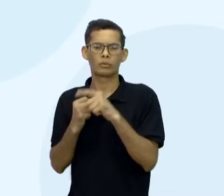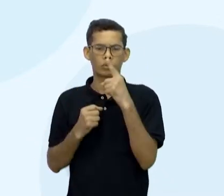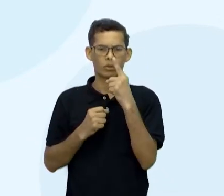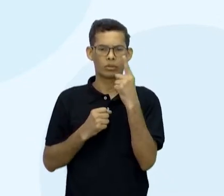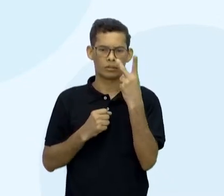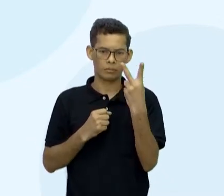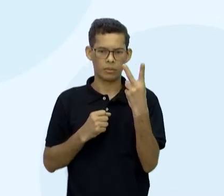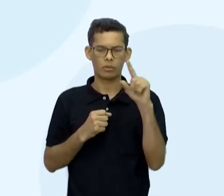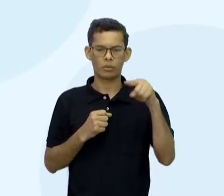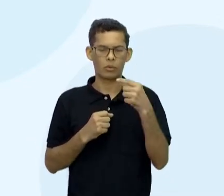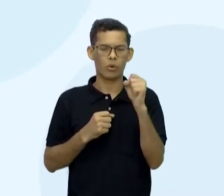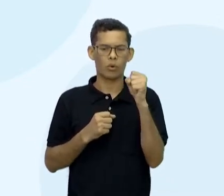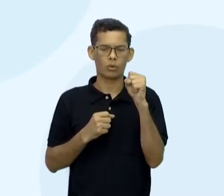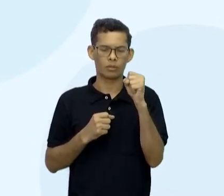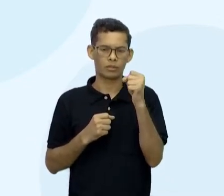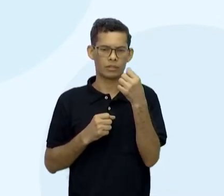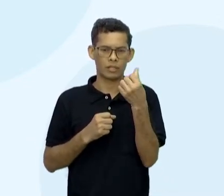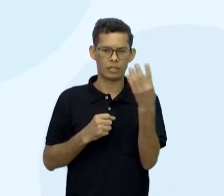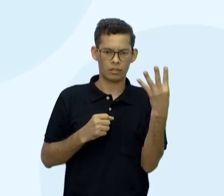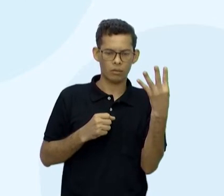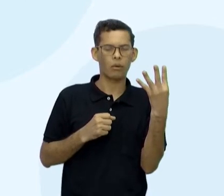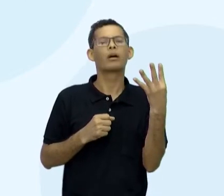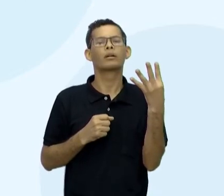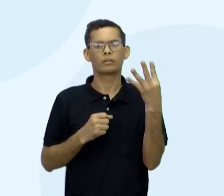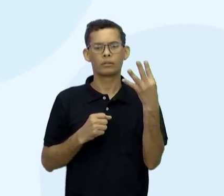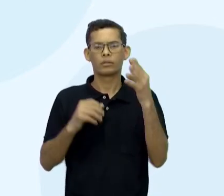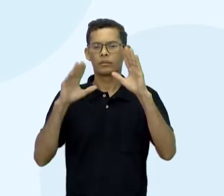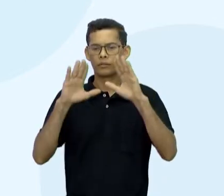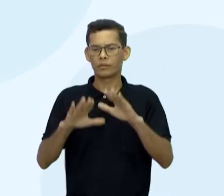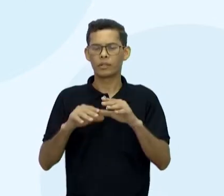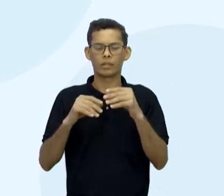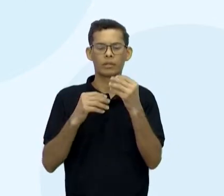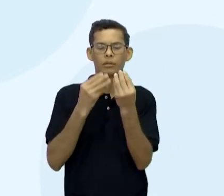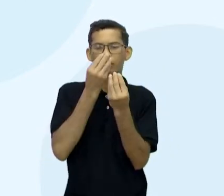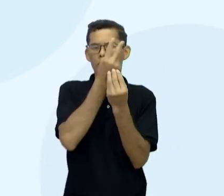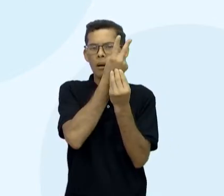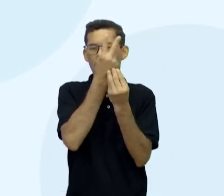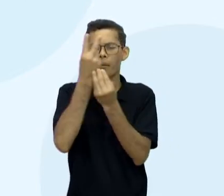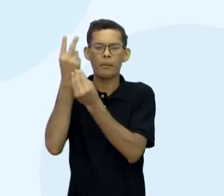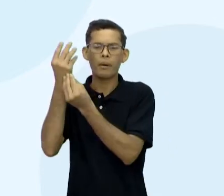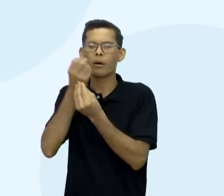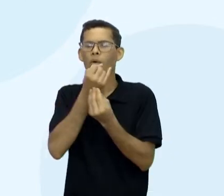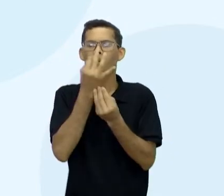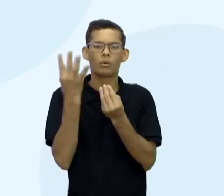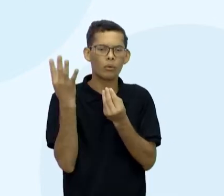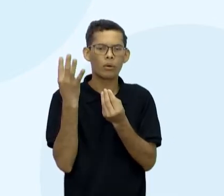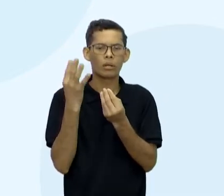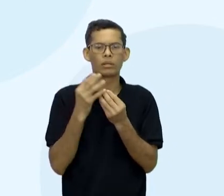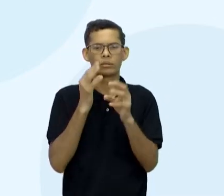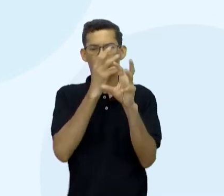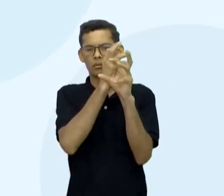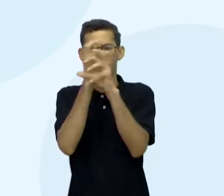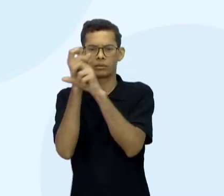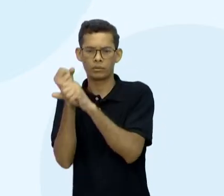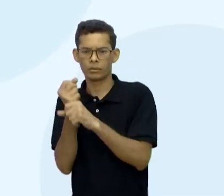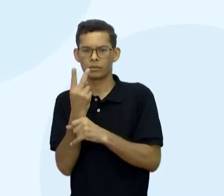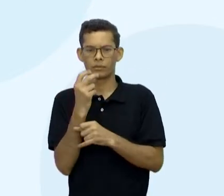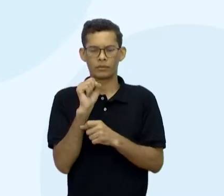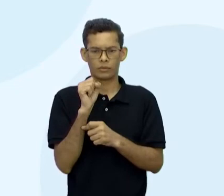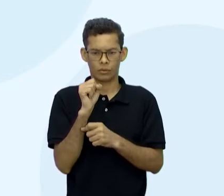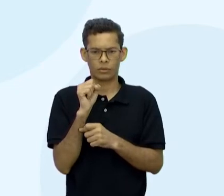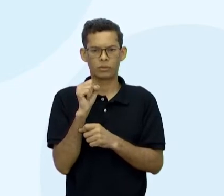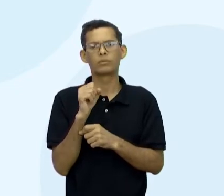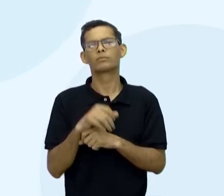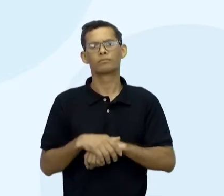12.864. Mantendo a base e somando os expoentes, vai dar 10 a 28. Porque aqui, ó, 15 mais 24 menos 11. Tá